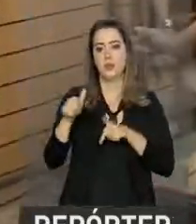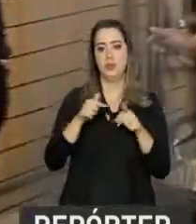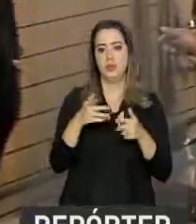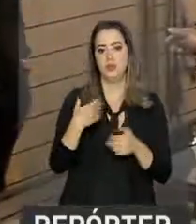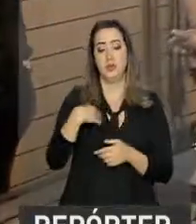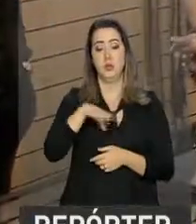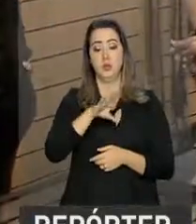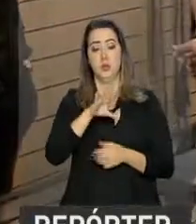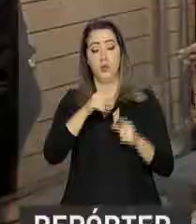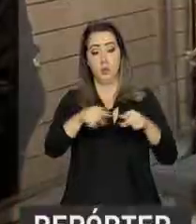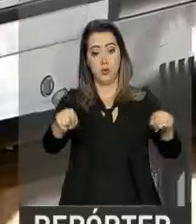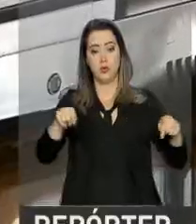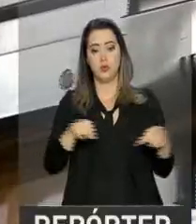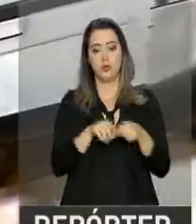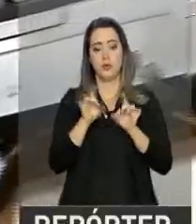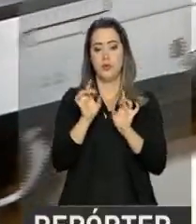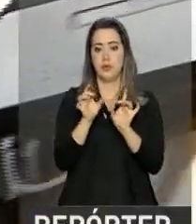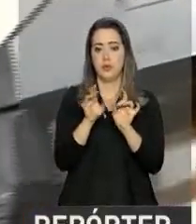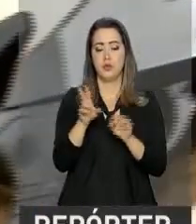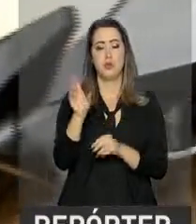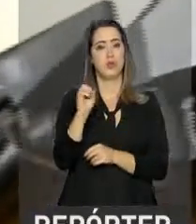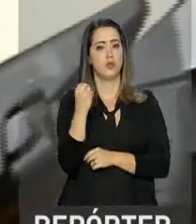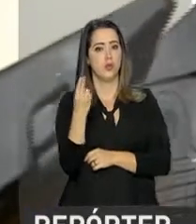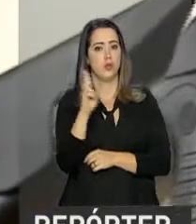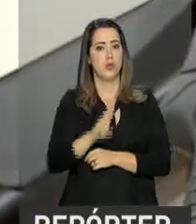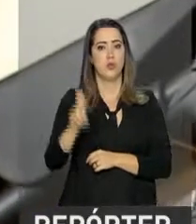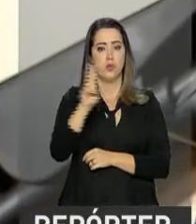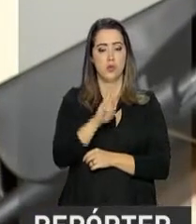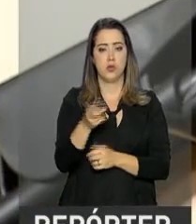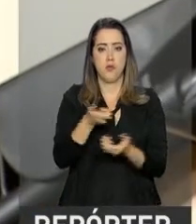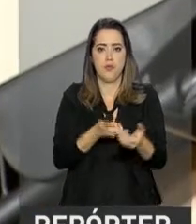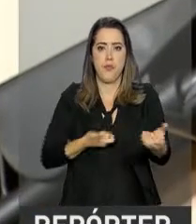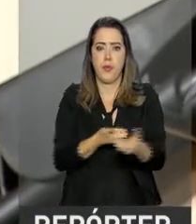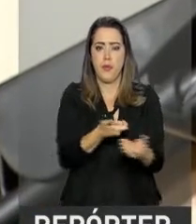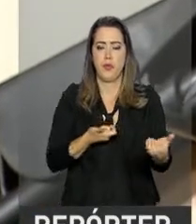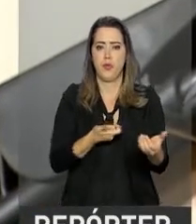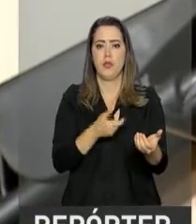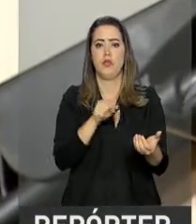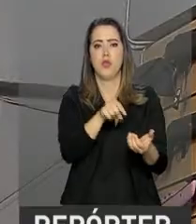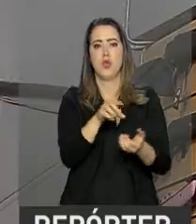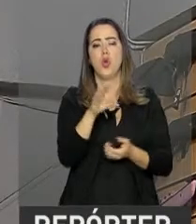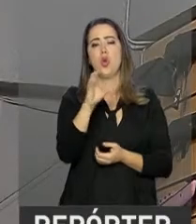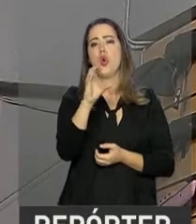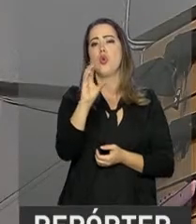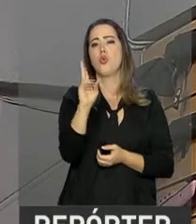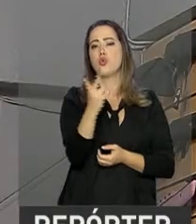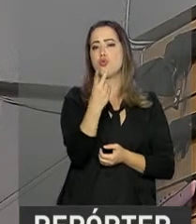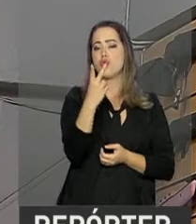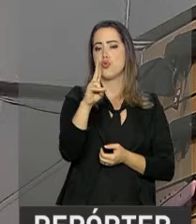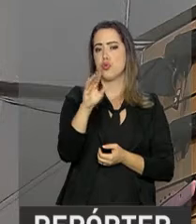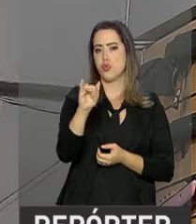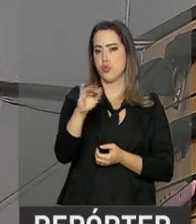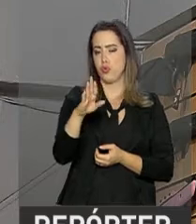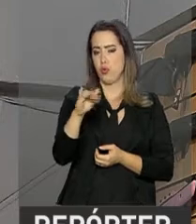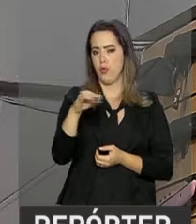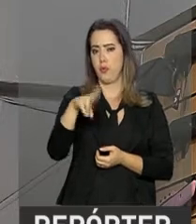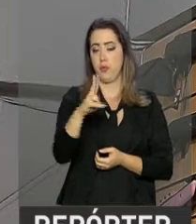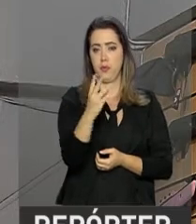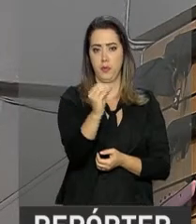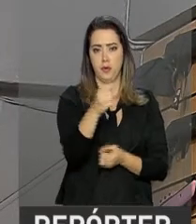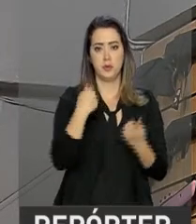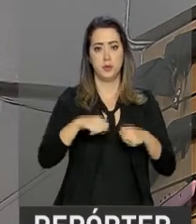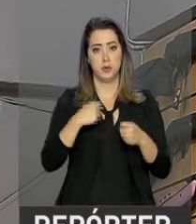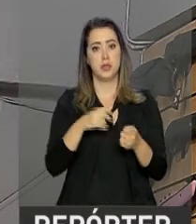alertar estabelecimentos que comercializam ou usam armas de pressão, como a espingarda de chumbinho, que a partir de 5 de julho deverão